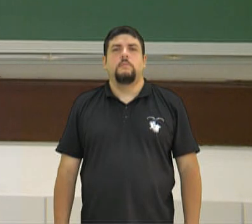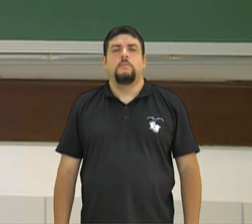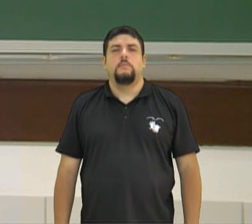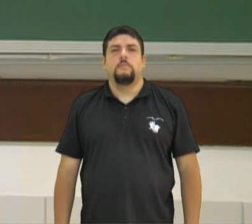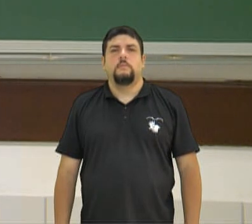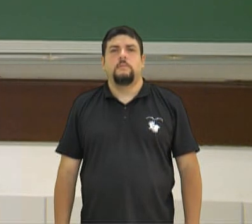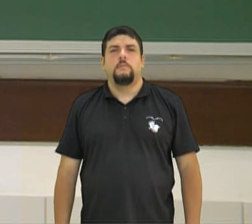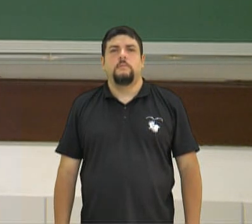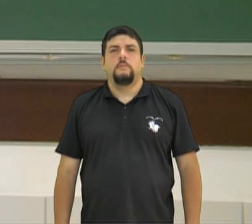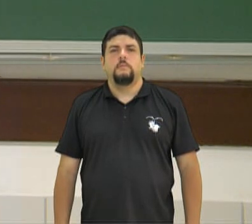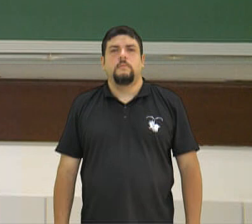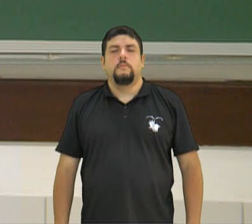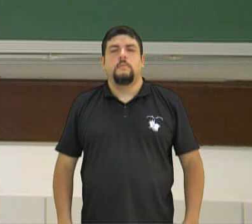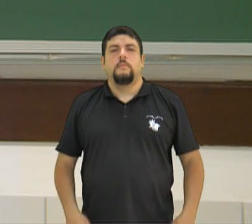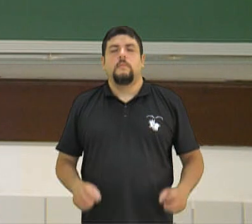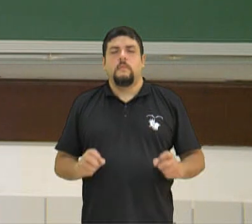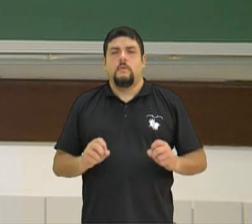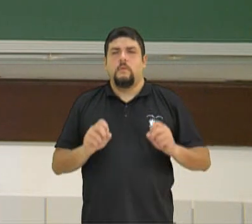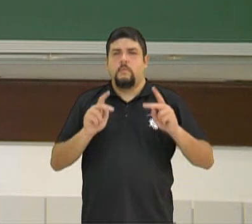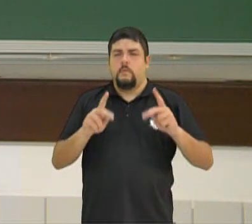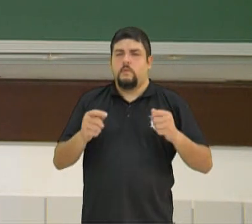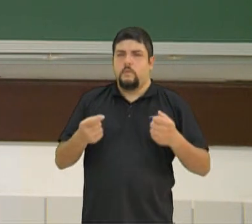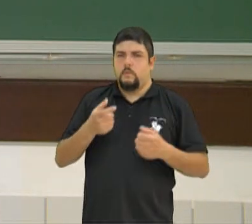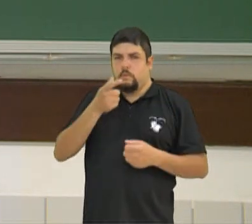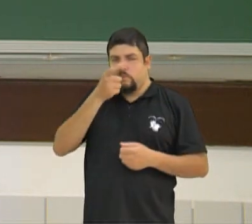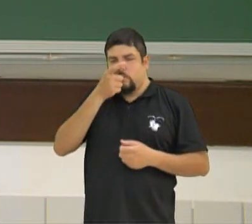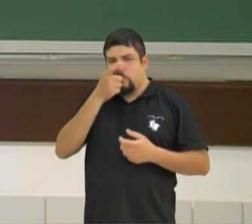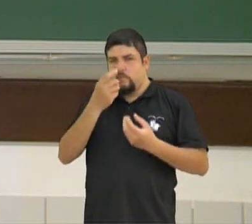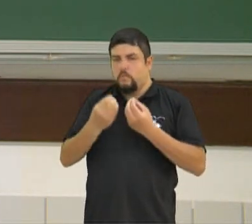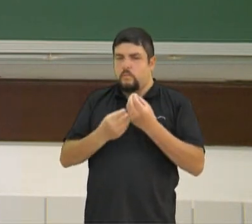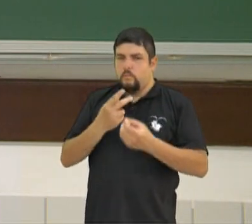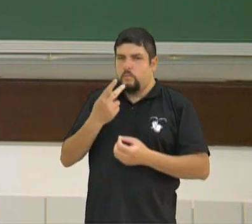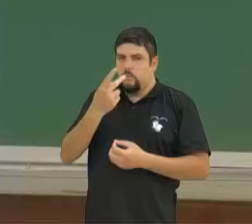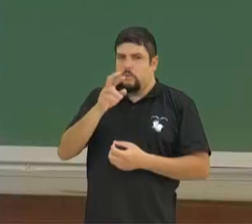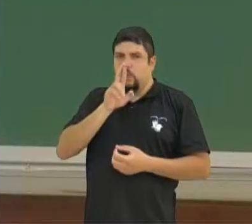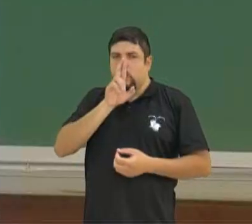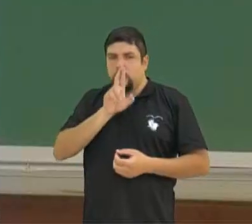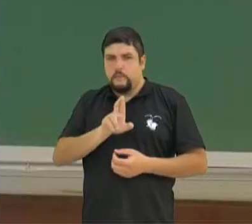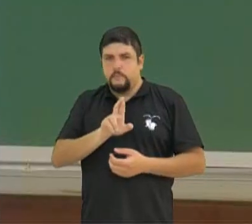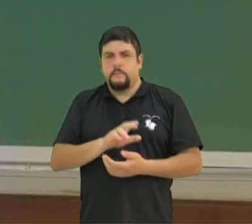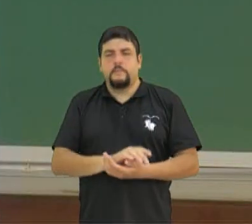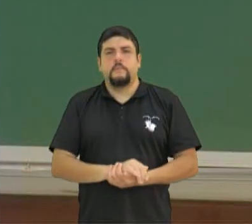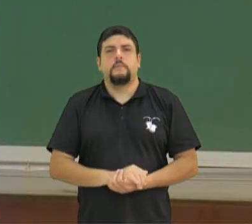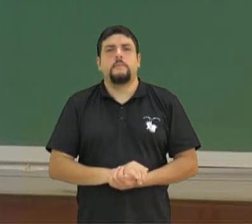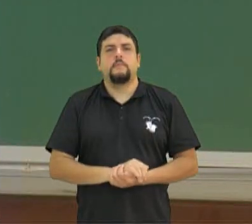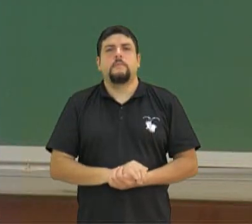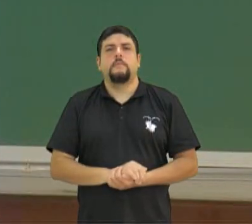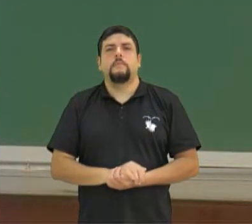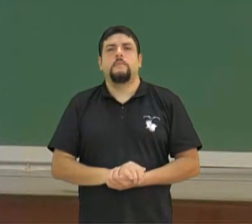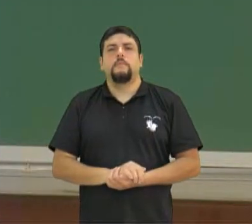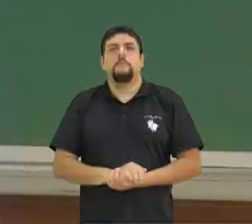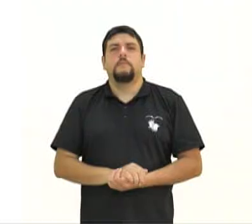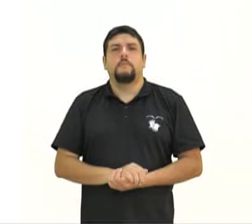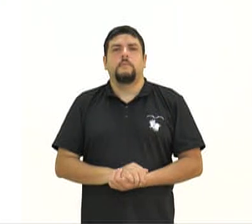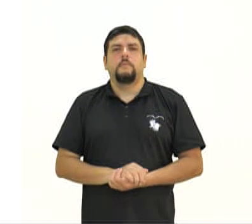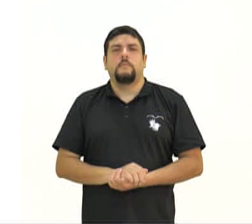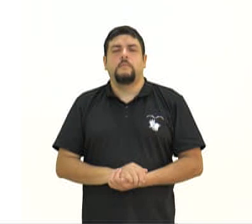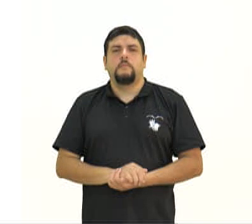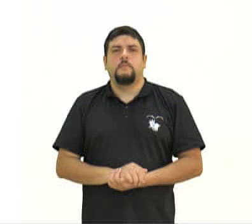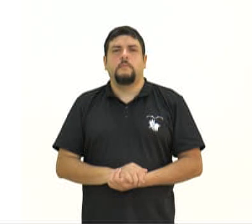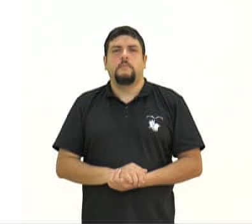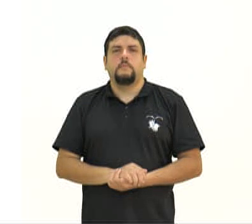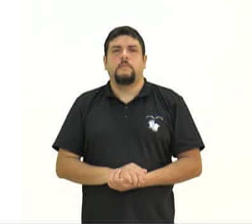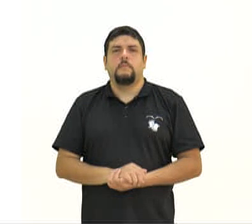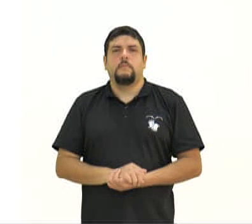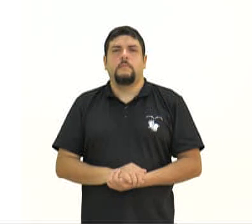Bueno, chicos, a ver entonces cómo se quedaron tus respuestas. Tenemos entonces acá, bien, la